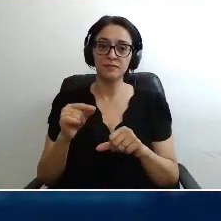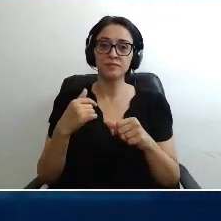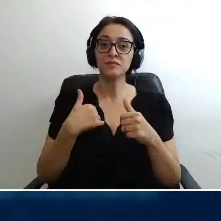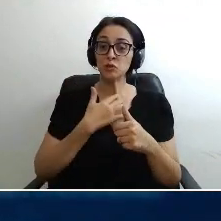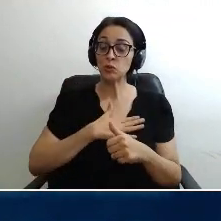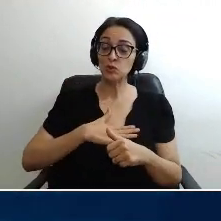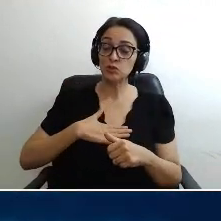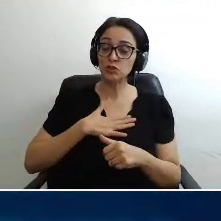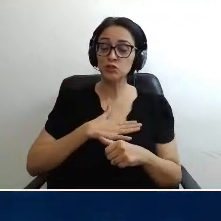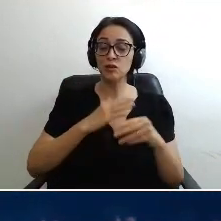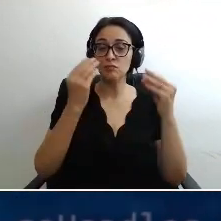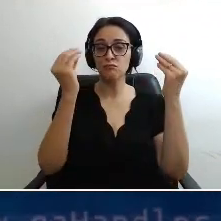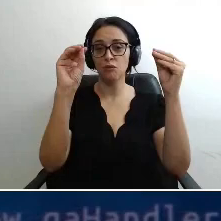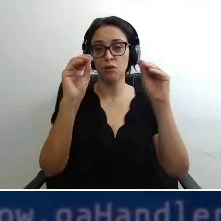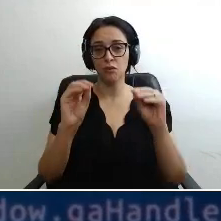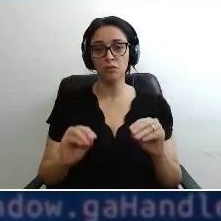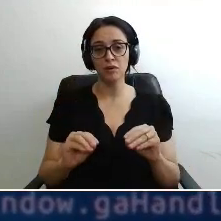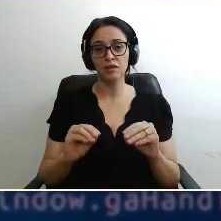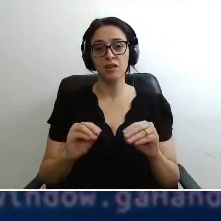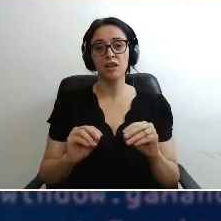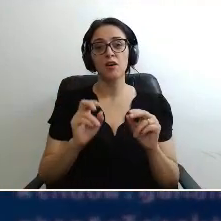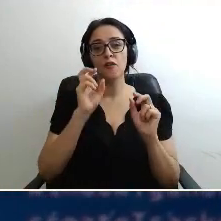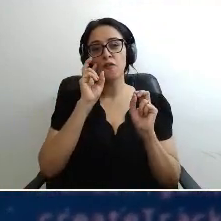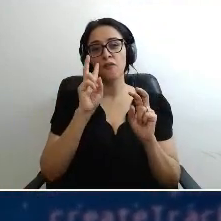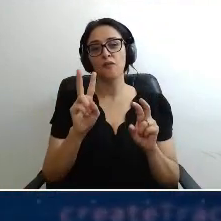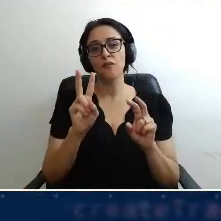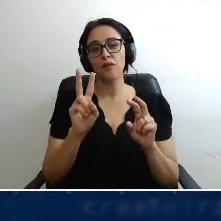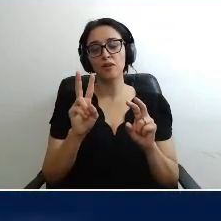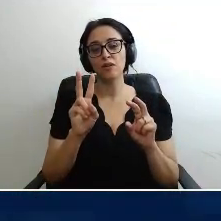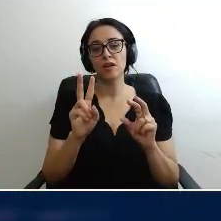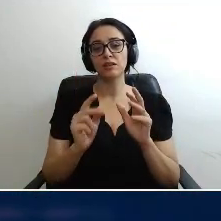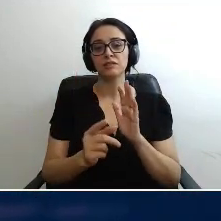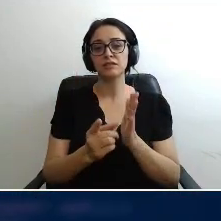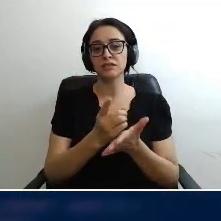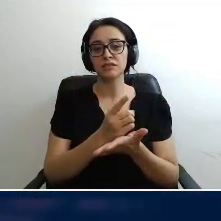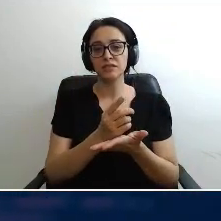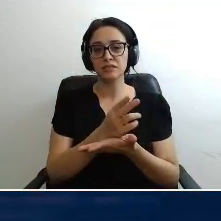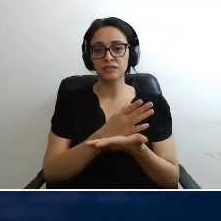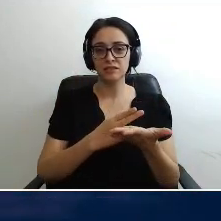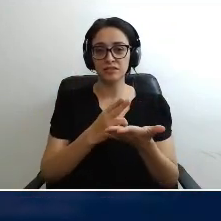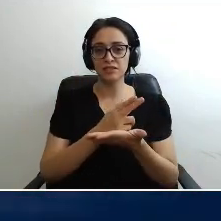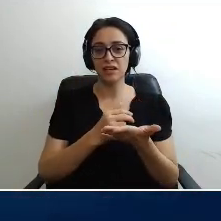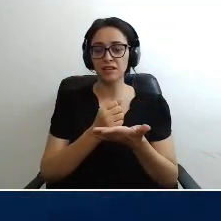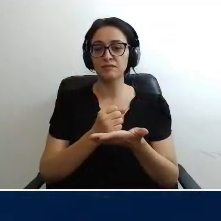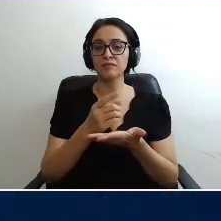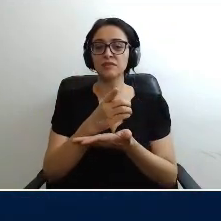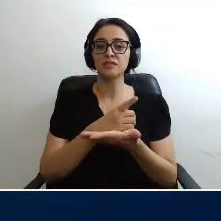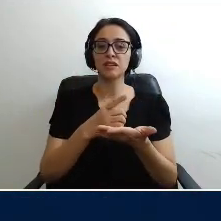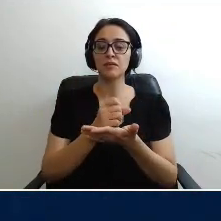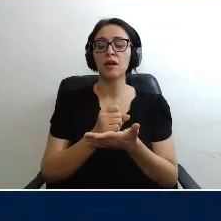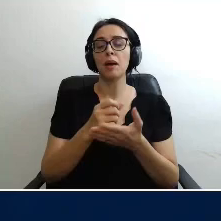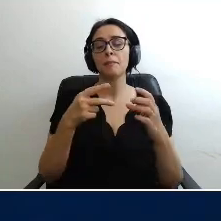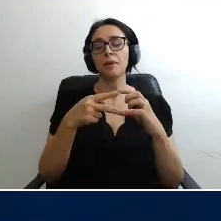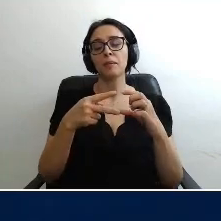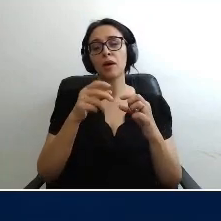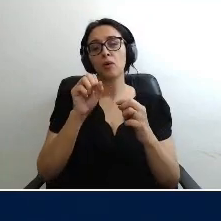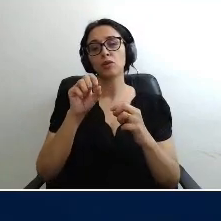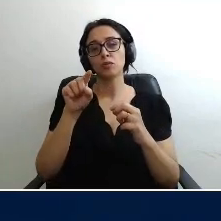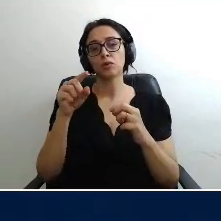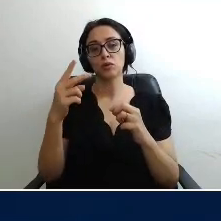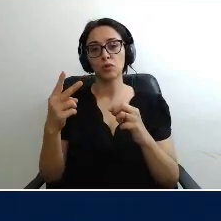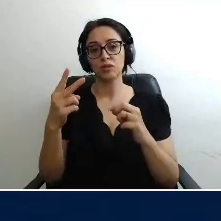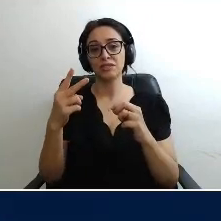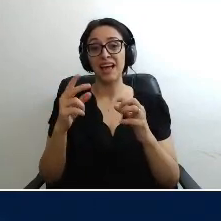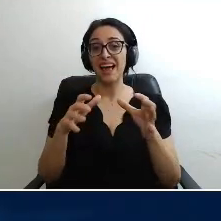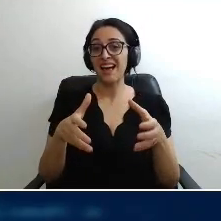colocava em toda a propriedade e viram um desired path para a gente colocar isso numa classe. Então, no PHP 8.2, a gente consegue falar que uma classe inteira é